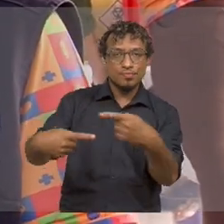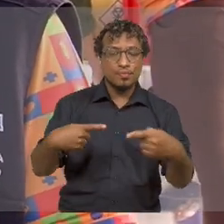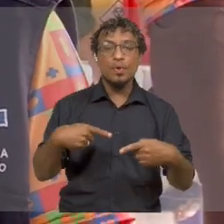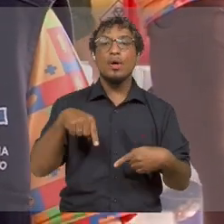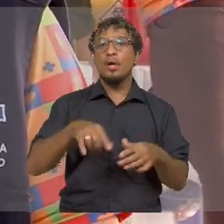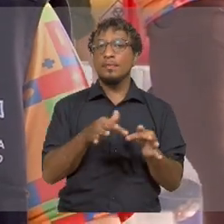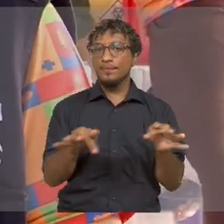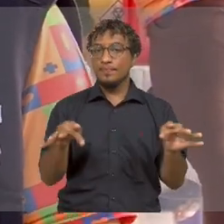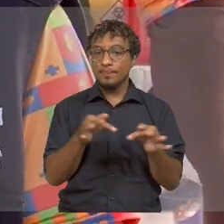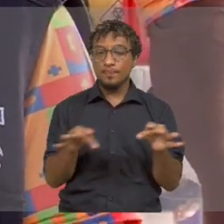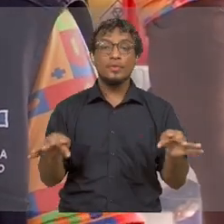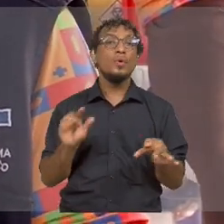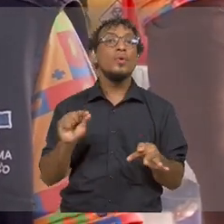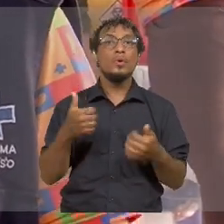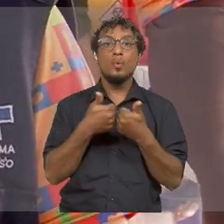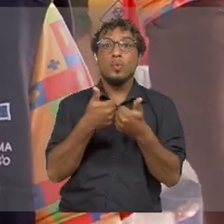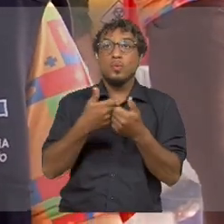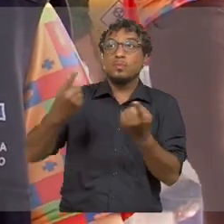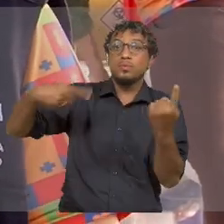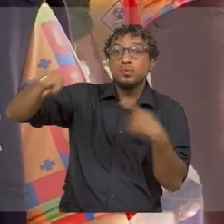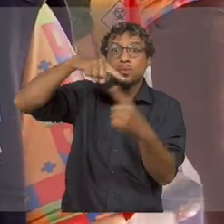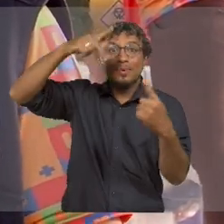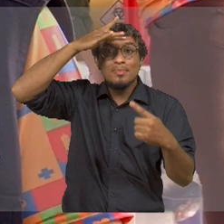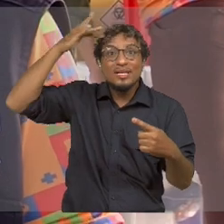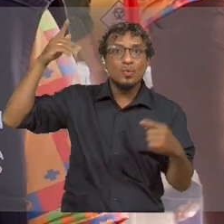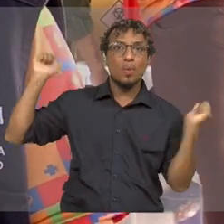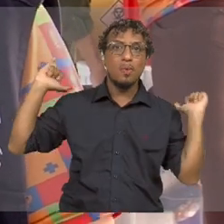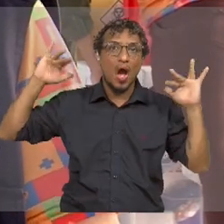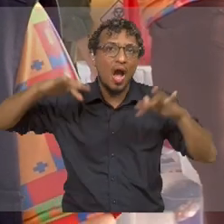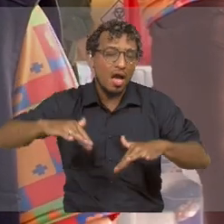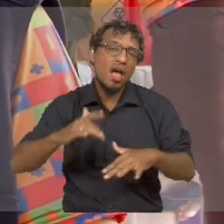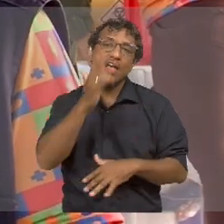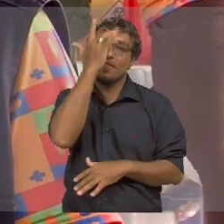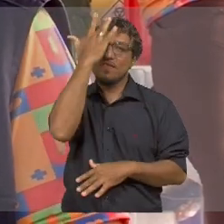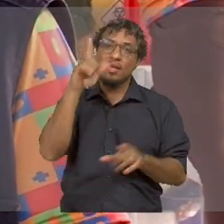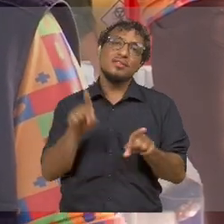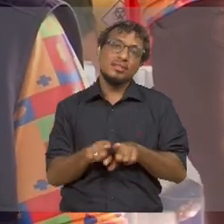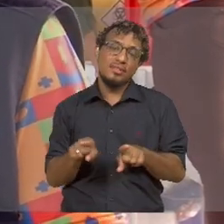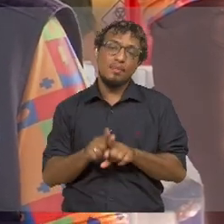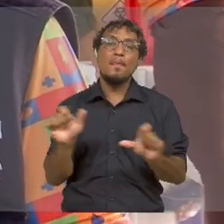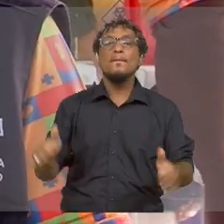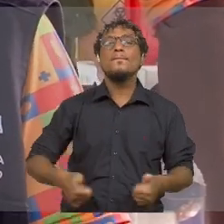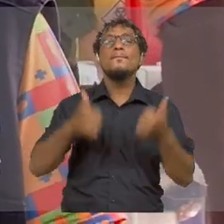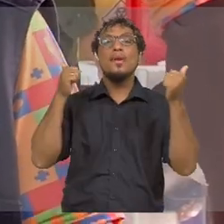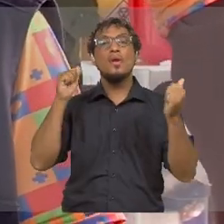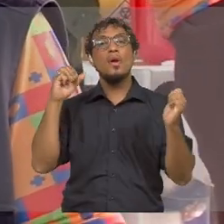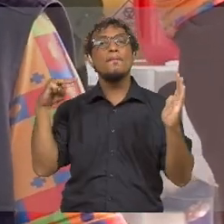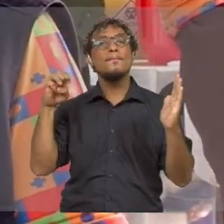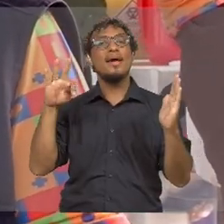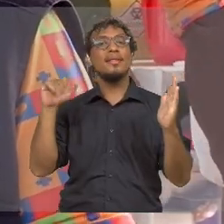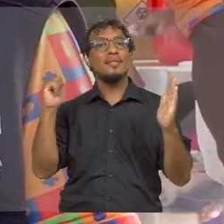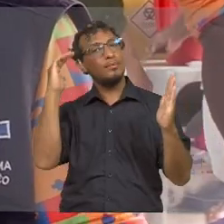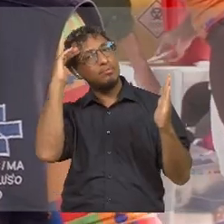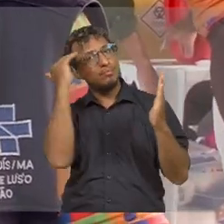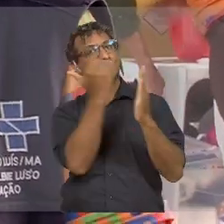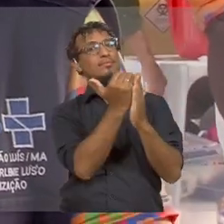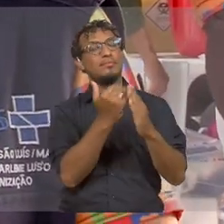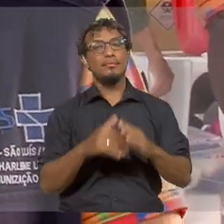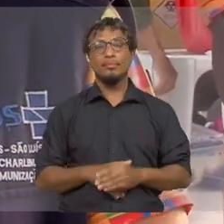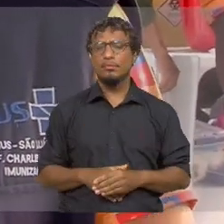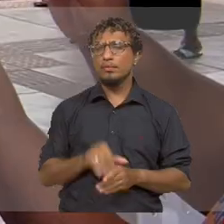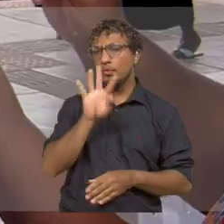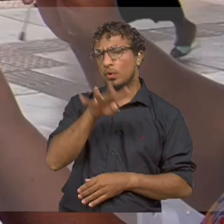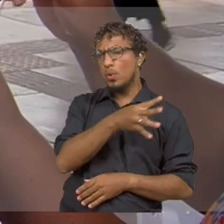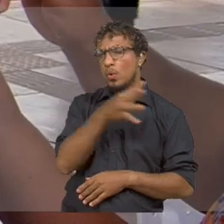terminal de integração é de grande fluxo, então vai facilitar bastante, assim a gente também consegue melhorar nossas metas vacinais. Esse cronograma pode